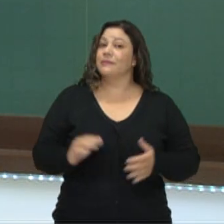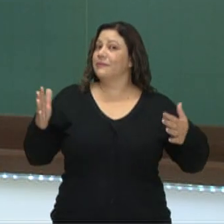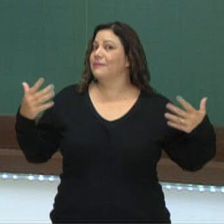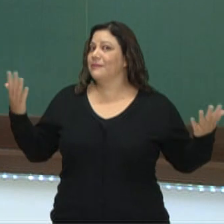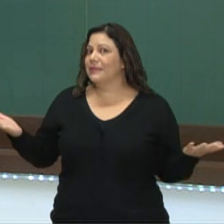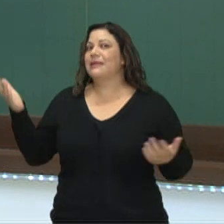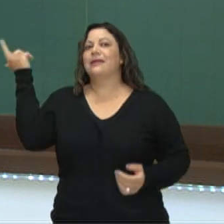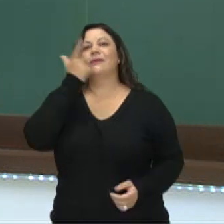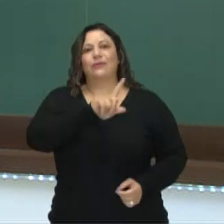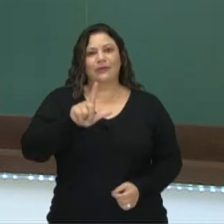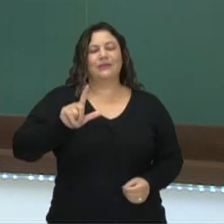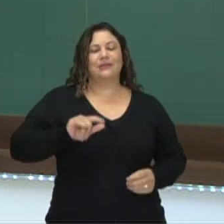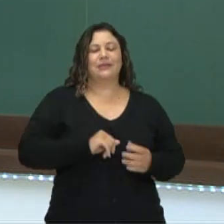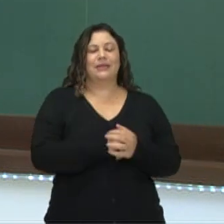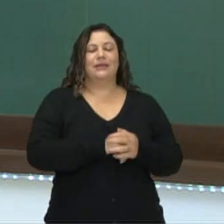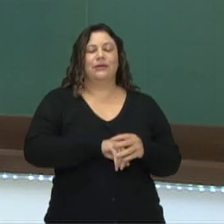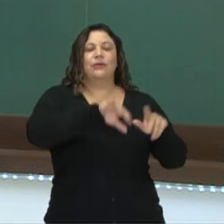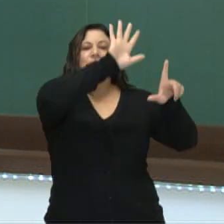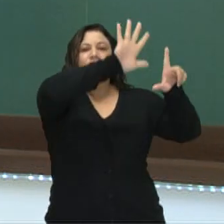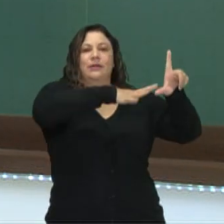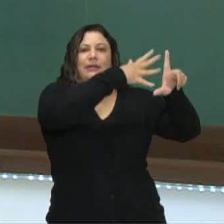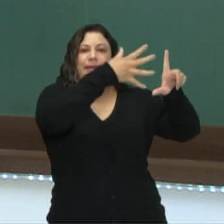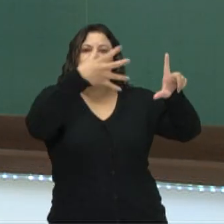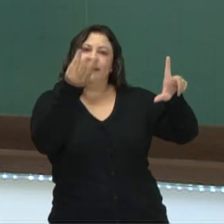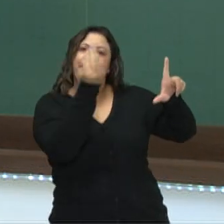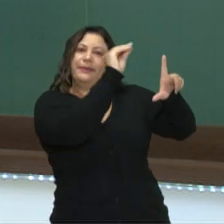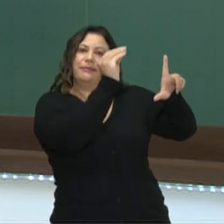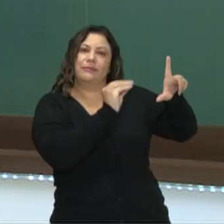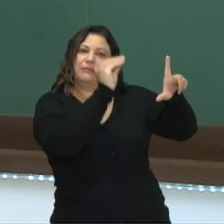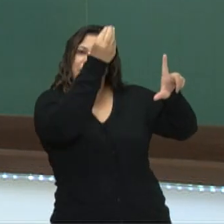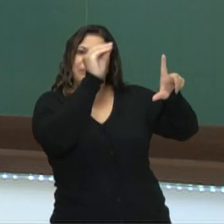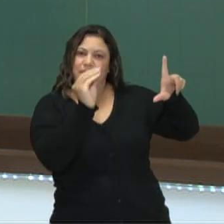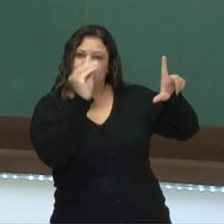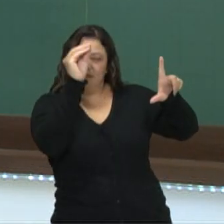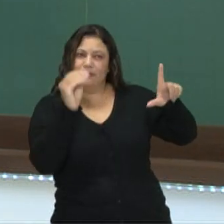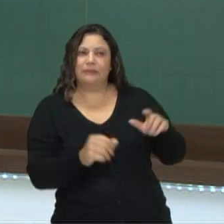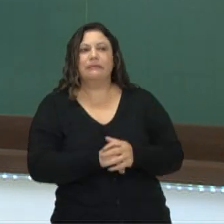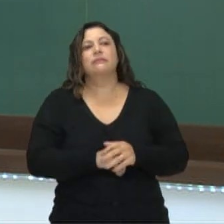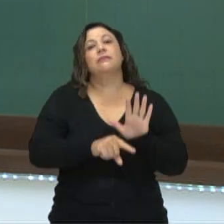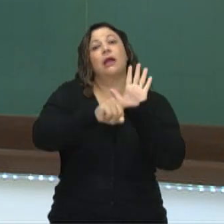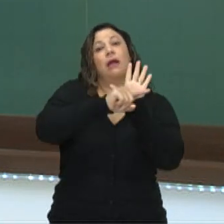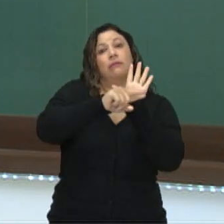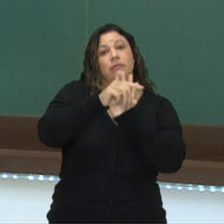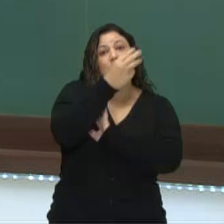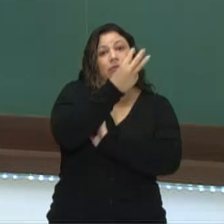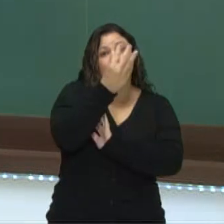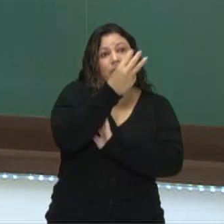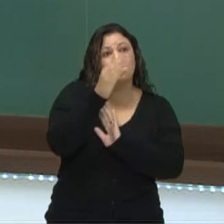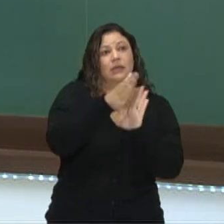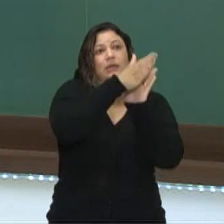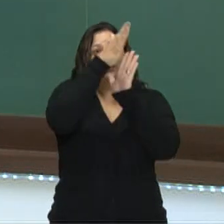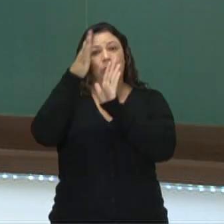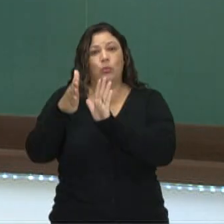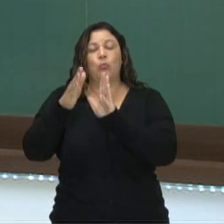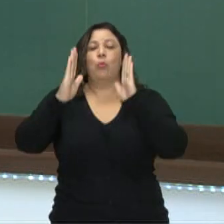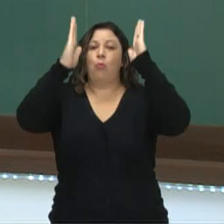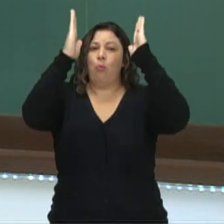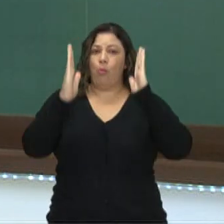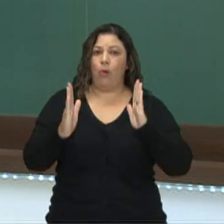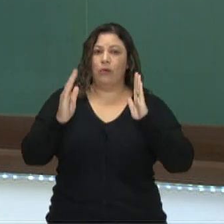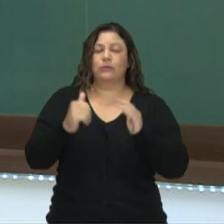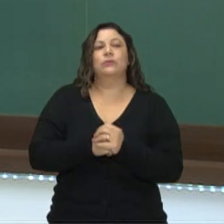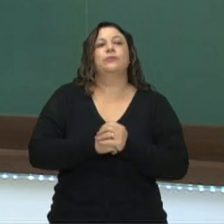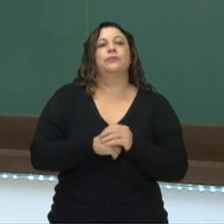E aí, conseguiram completar a tabela? Vamos lá? Então, em relação ao menos 3, o que nós temos aqui? O módulo de menos 3, a